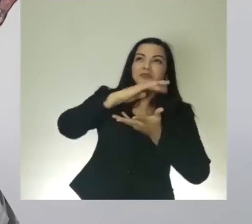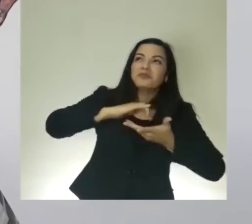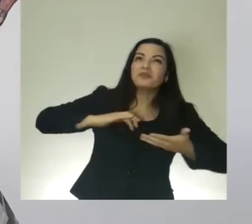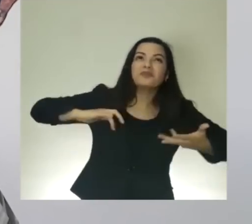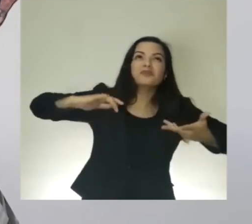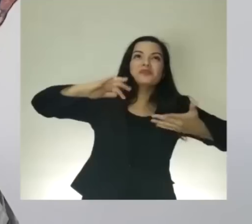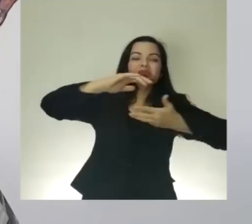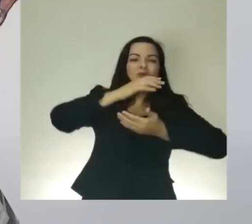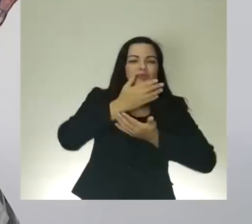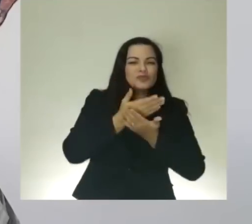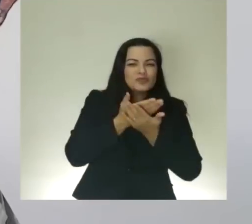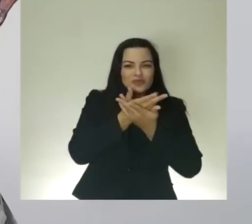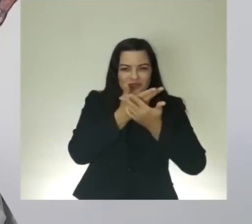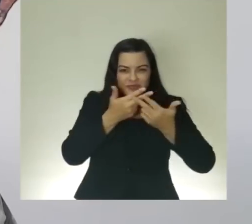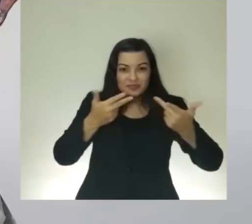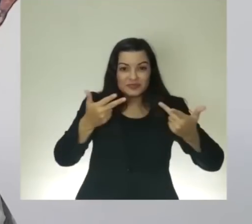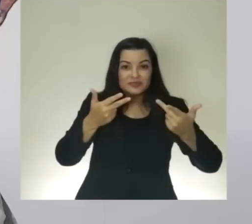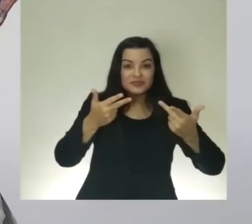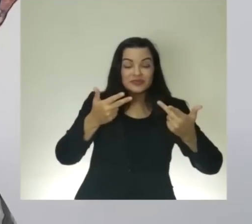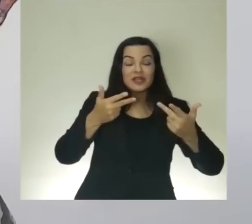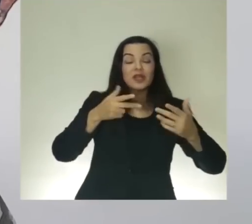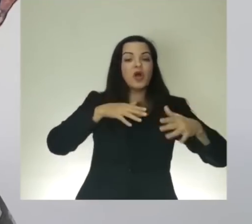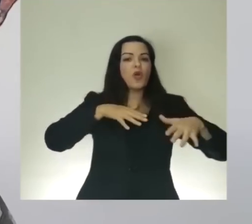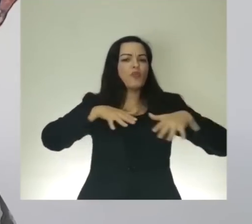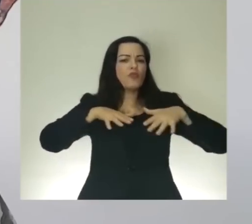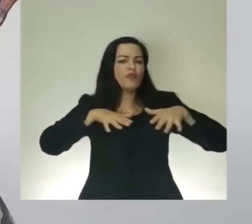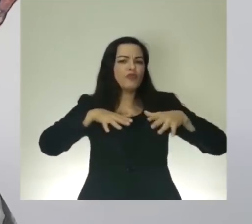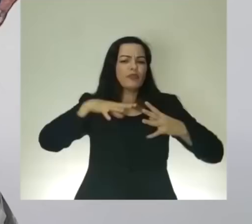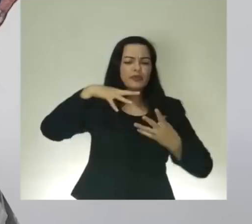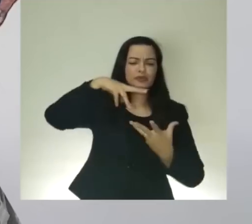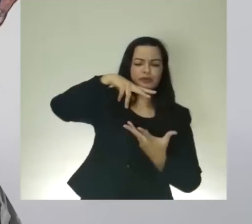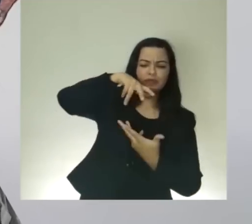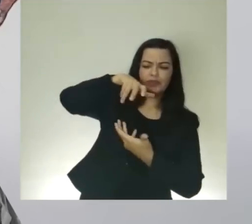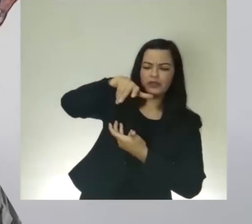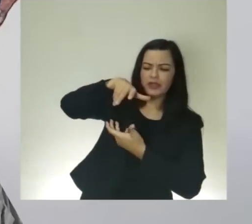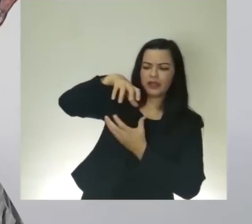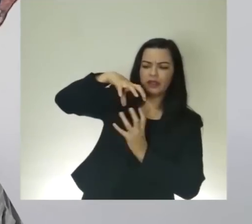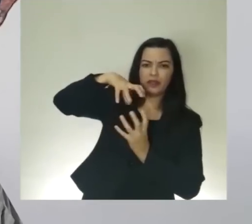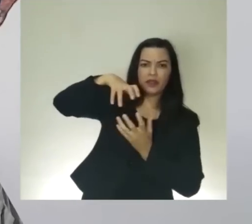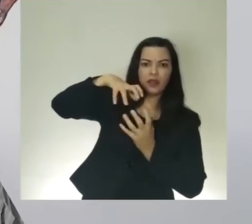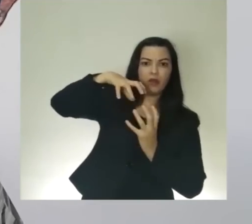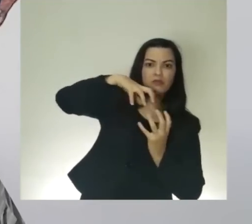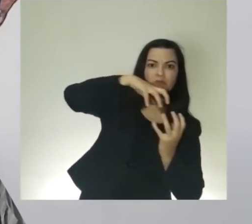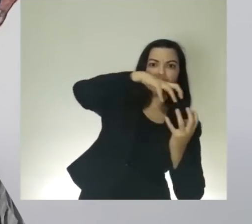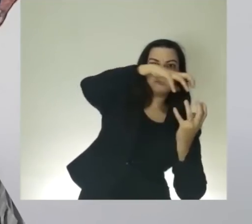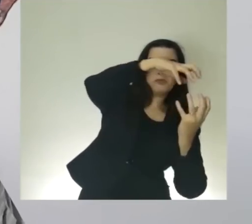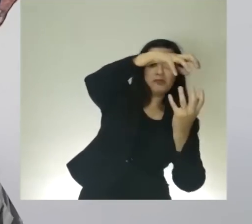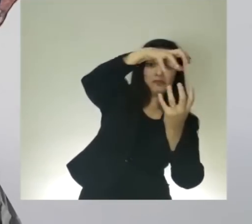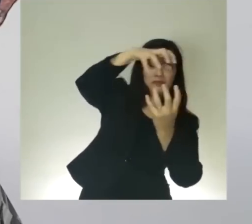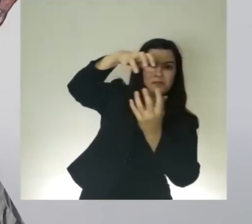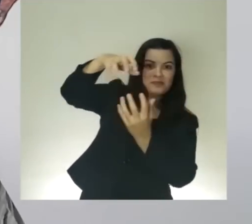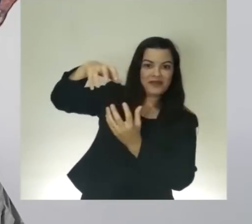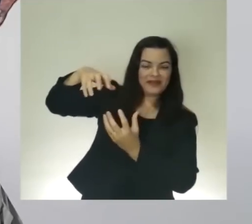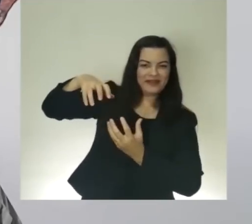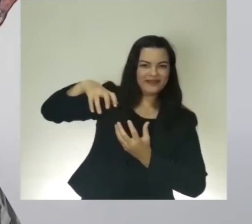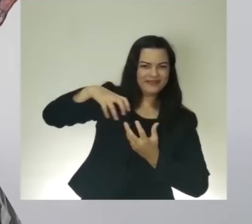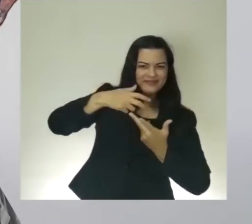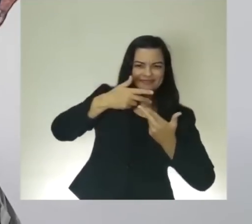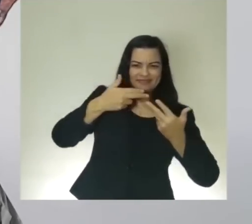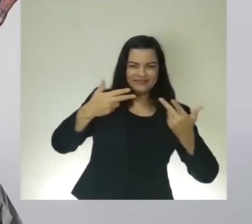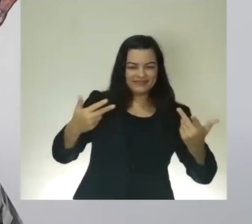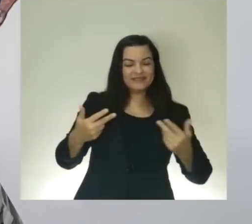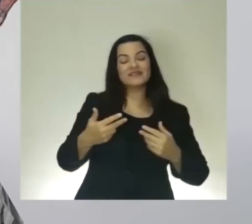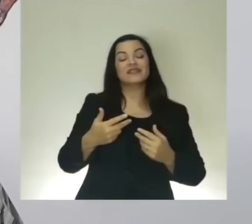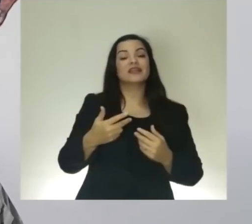da Terra, lembra? Falamos da rotação, da translação, sobre as diferentes posições que nós temos